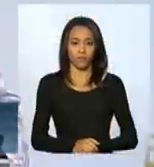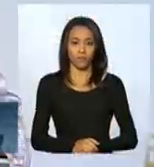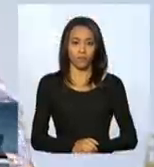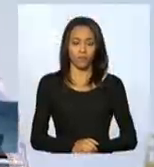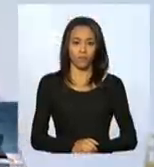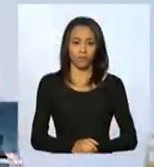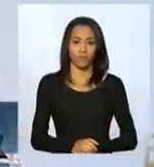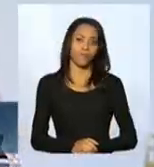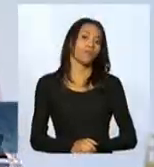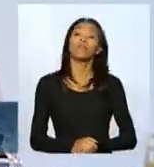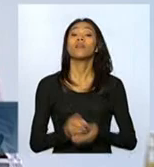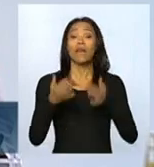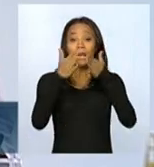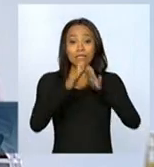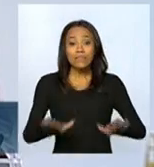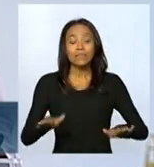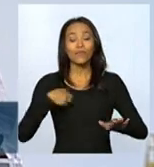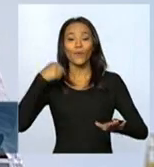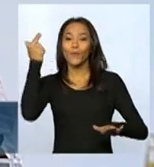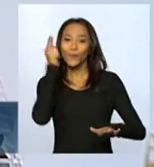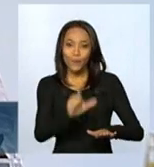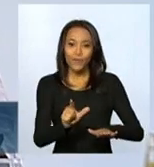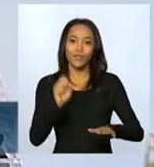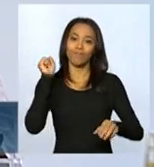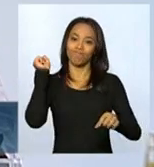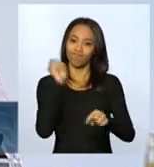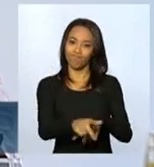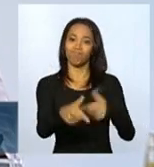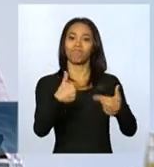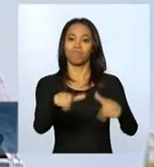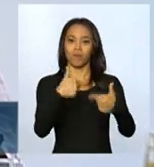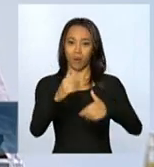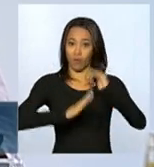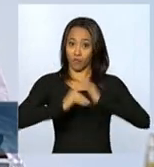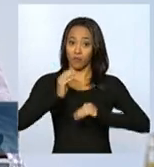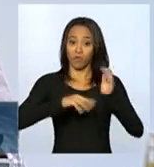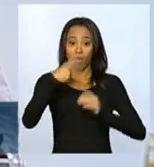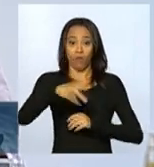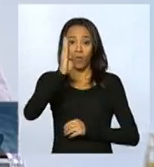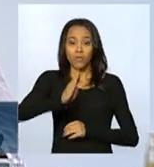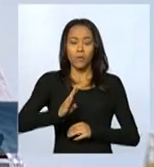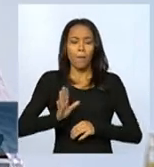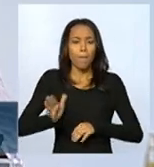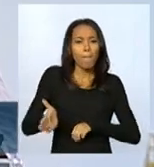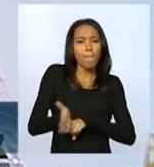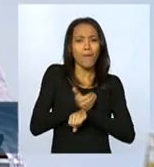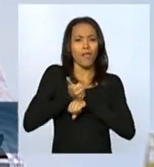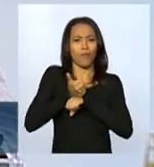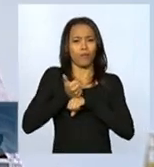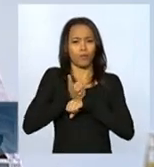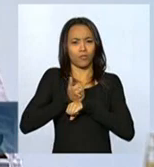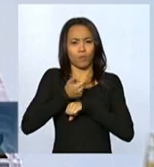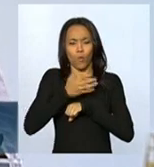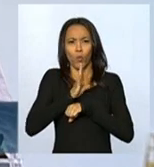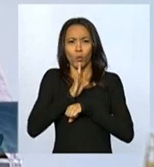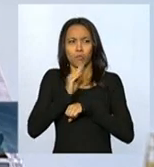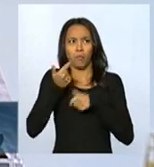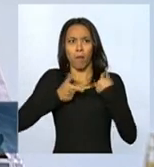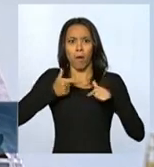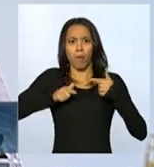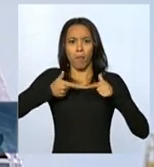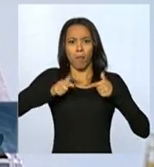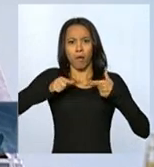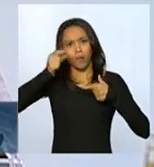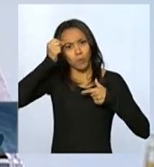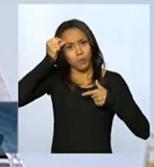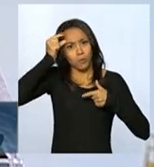Assim, consegui uma recolocação profissional no Brasil, melhorando cada vez mais a minha qualificação.